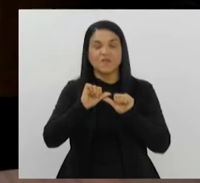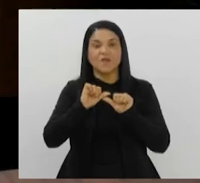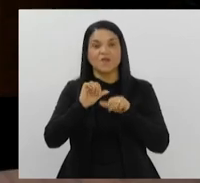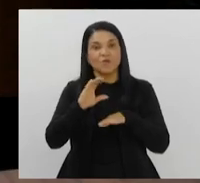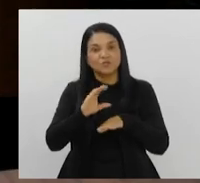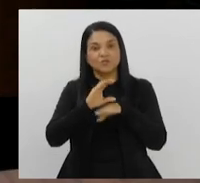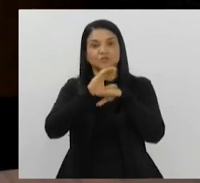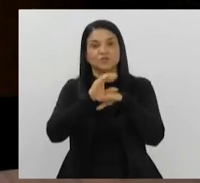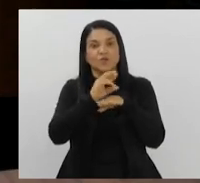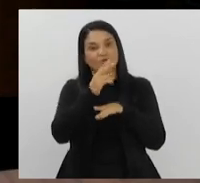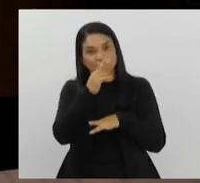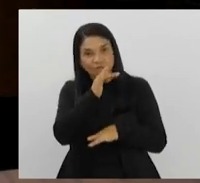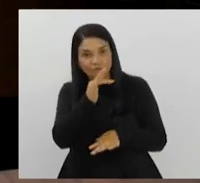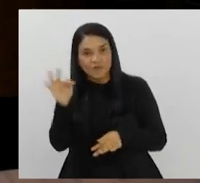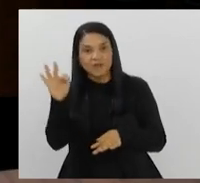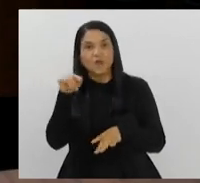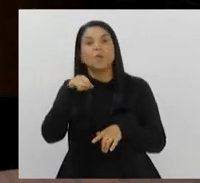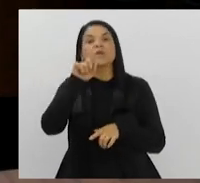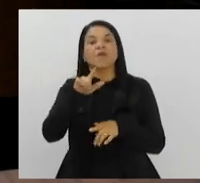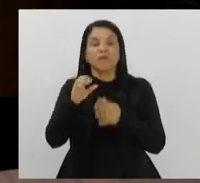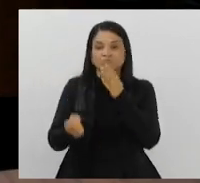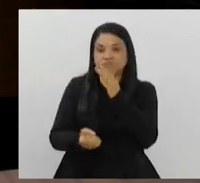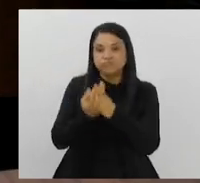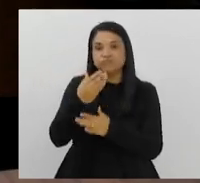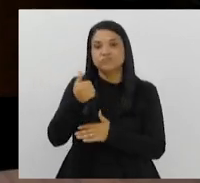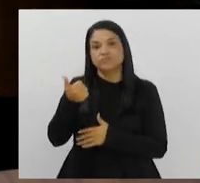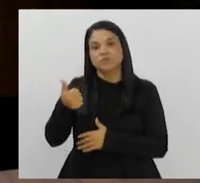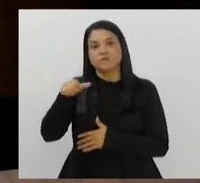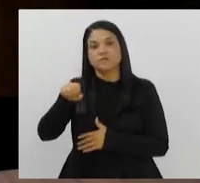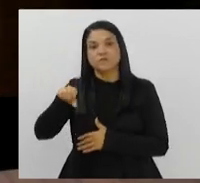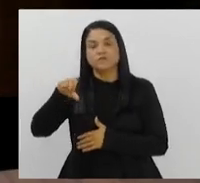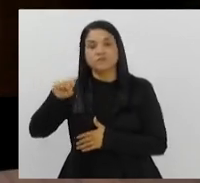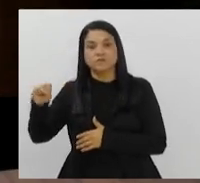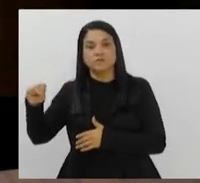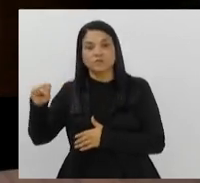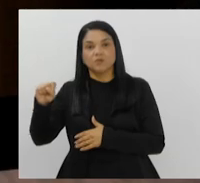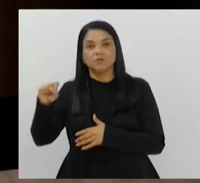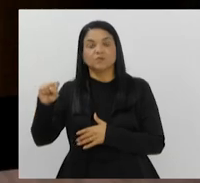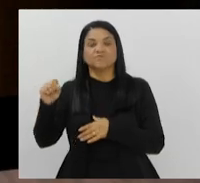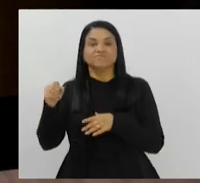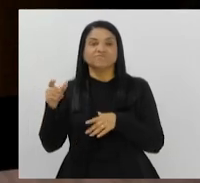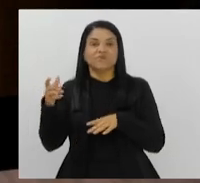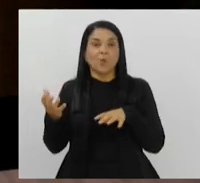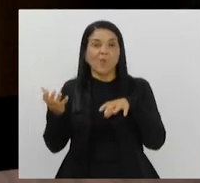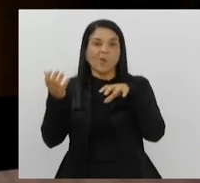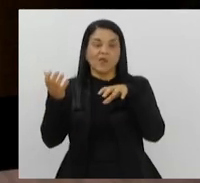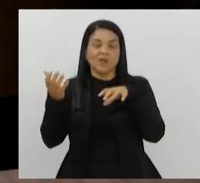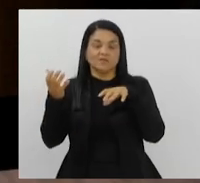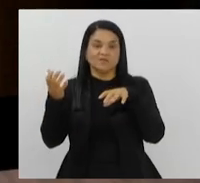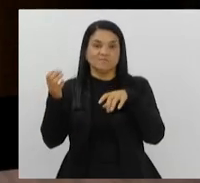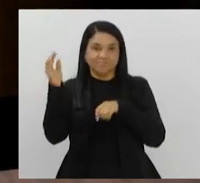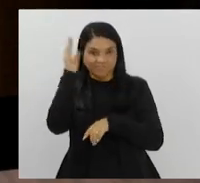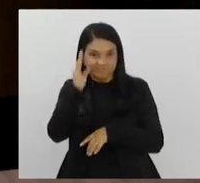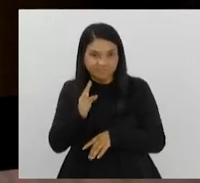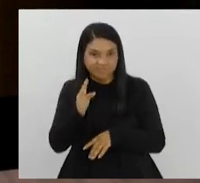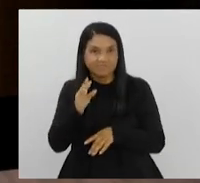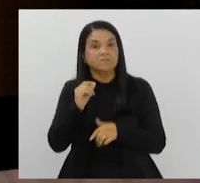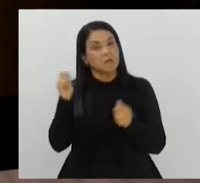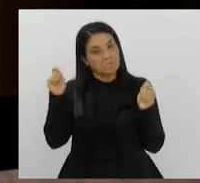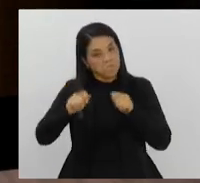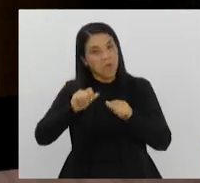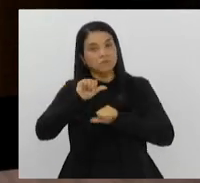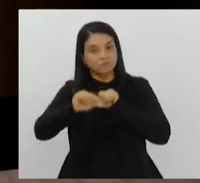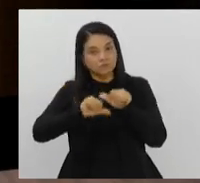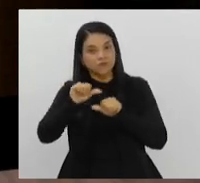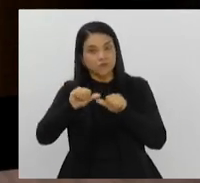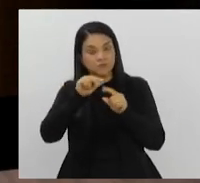é que fez a Constituição Federal de 88? O Congresso Nacional. Por via de consequência, ele pode modificar. Então, do